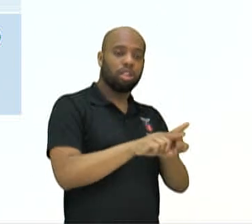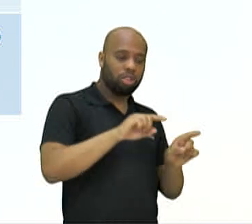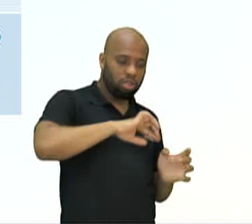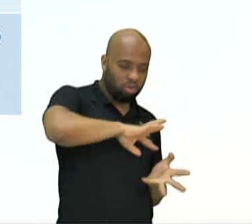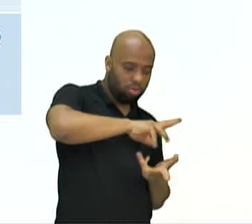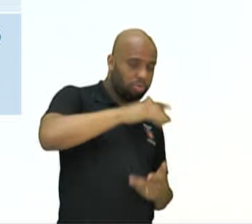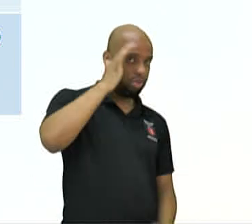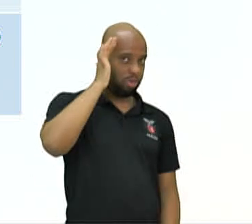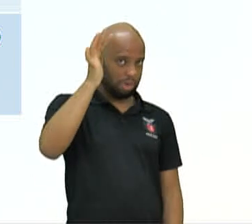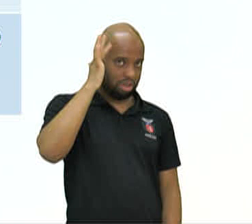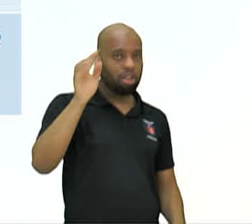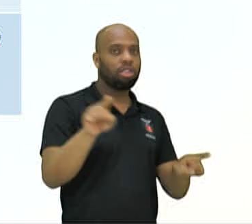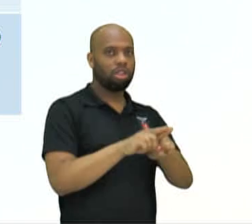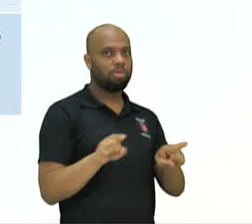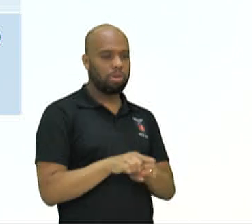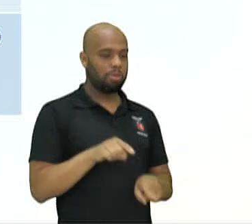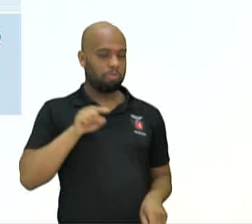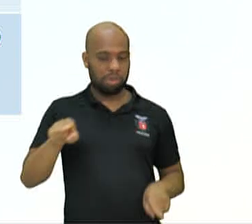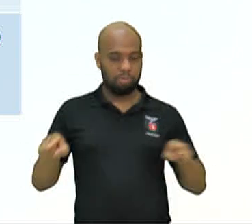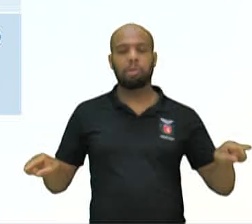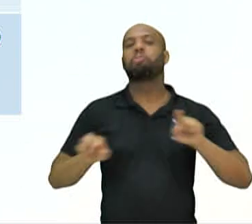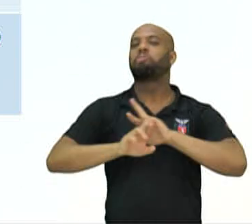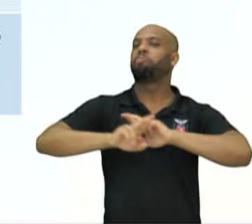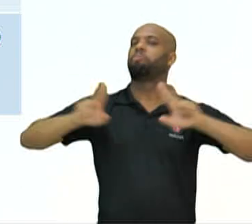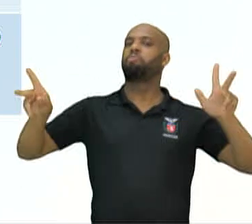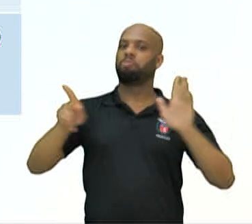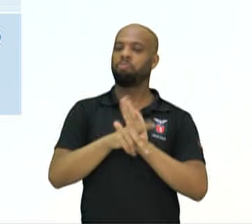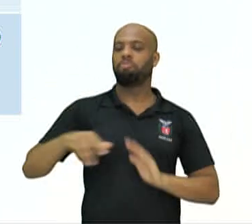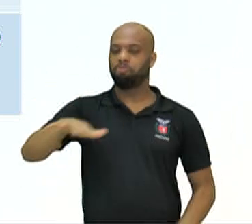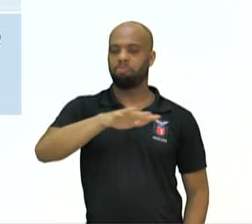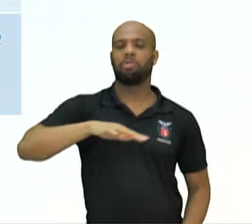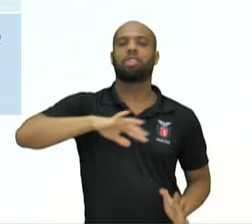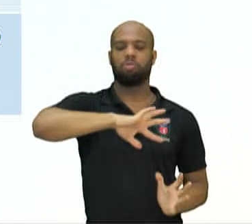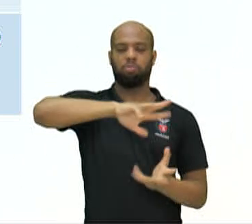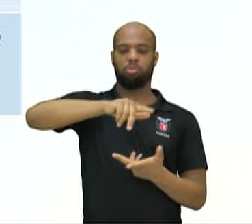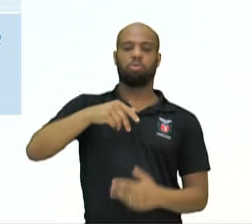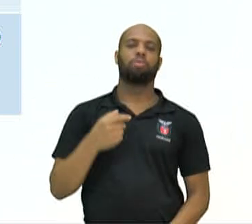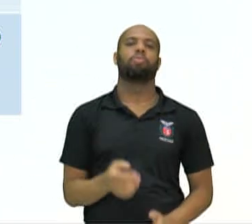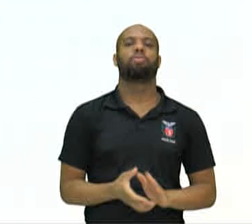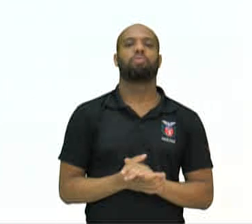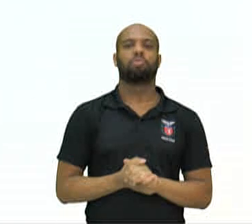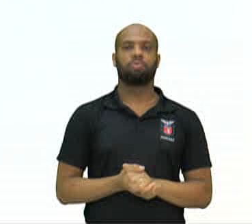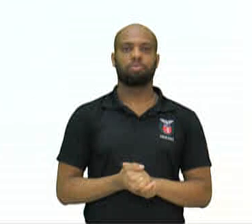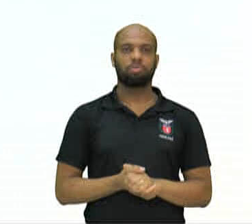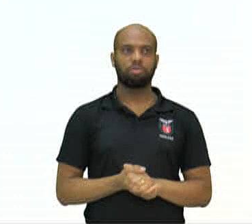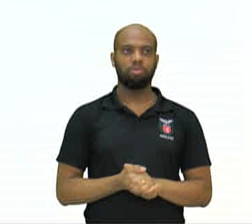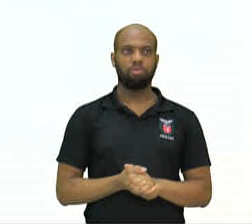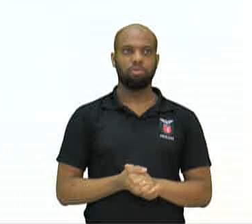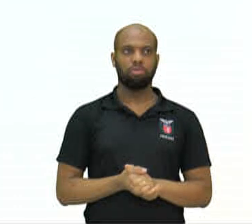mundo imaginário. Então, ou seja, dos dois mundos.